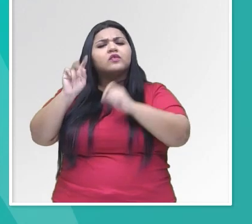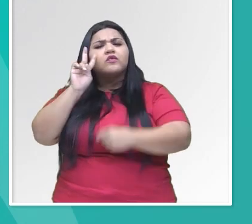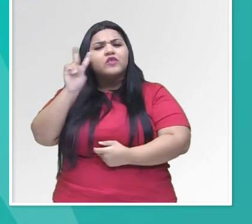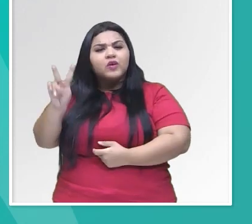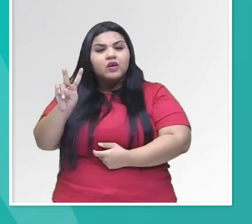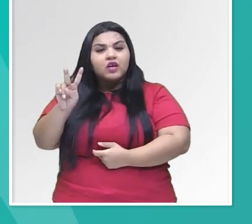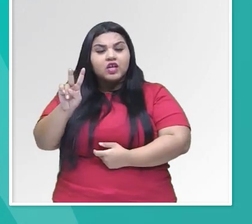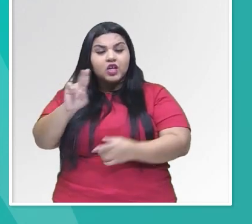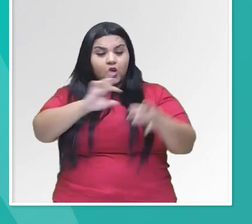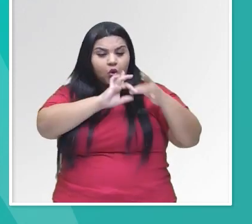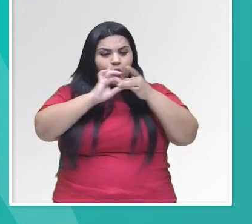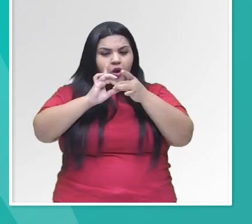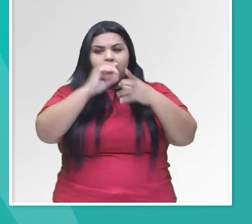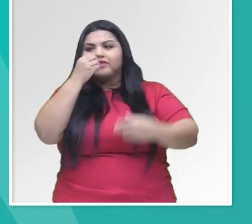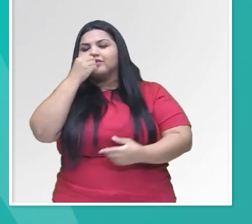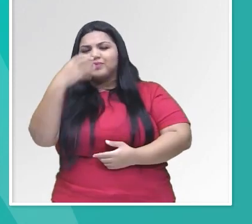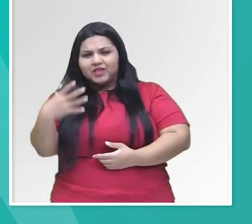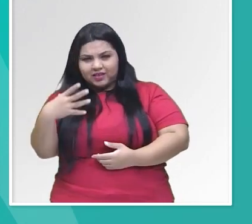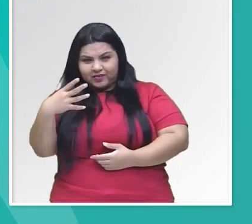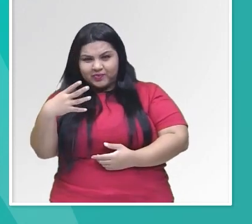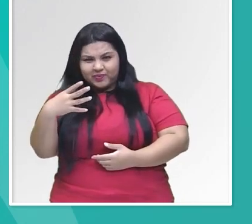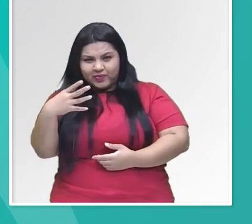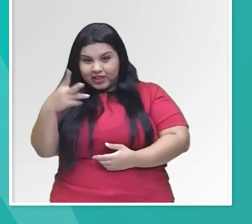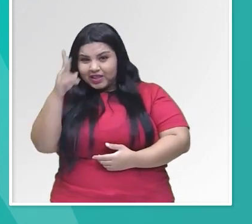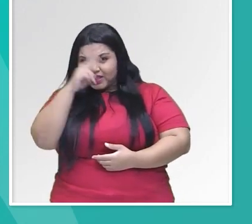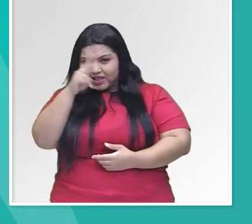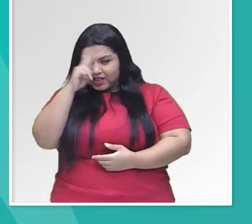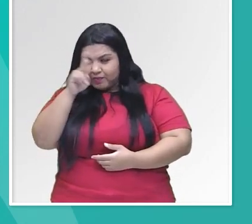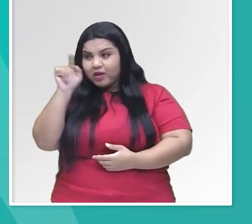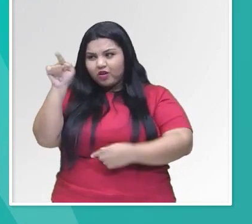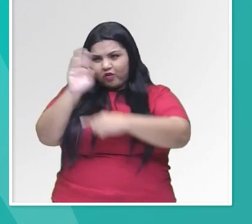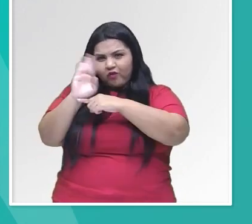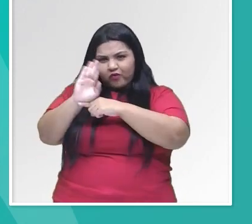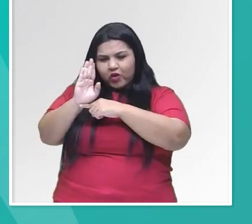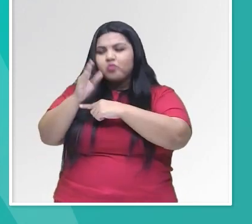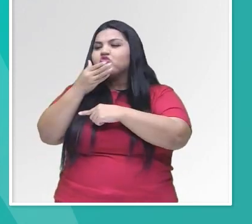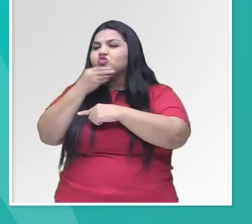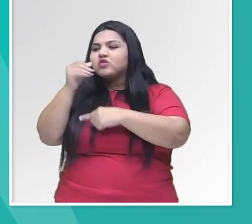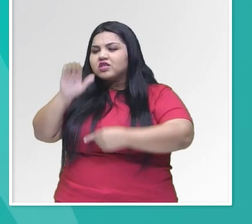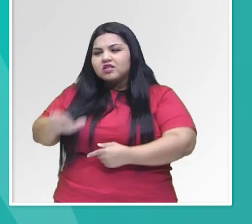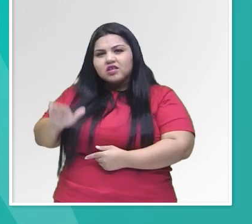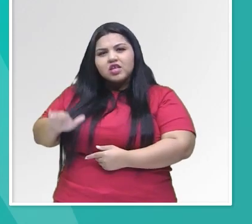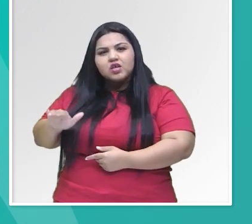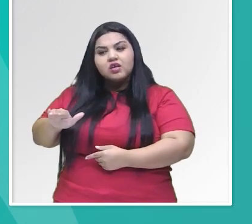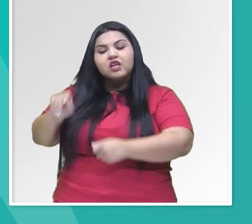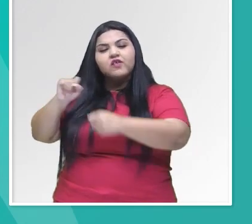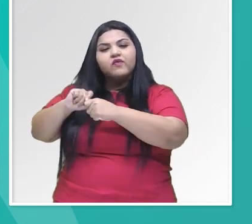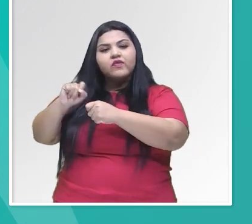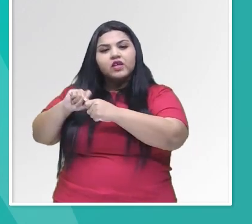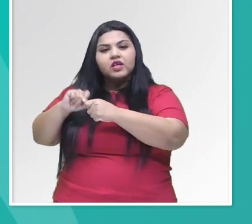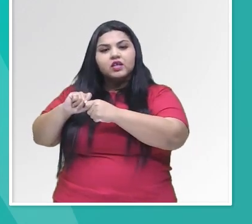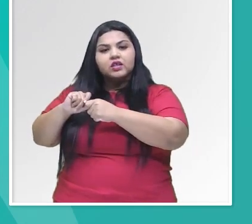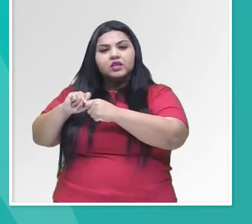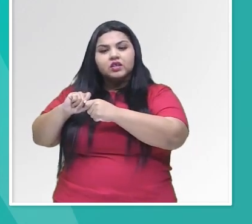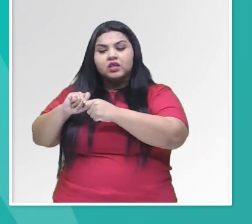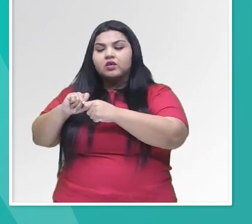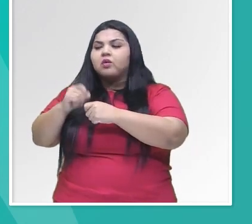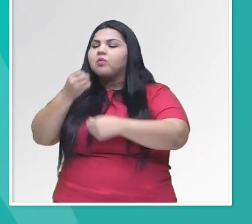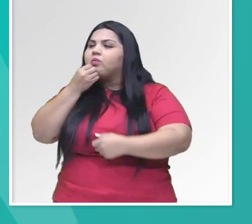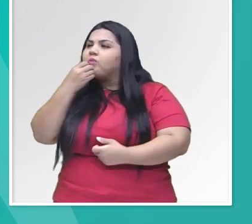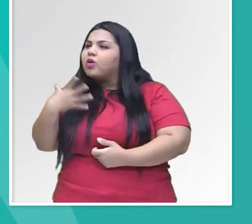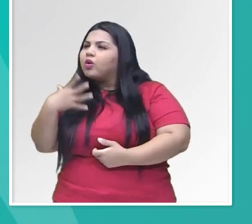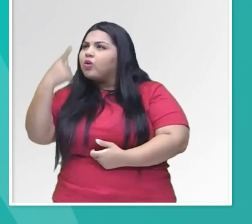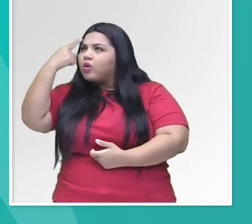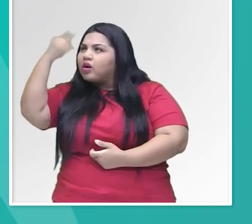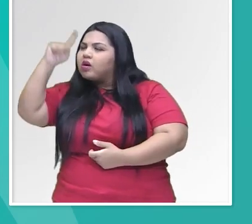filme, A Corrente do Bem? Naquele filme, o garotinho estabeleceu uma boa intenção,